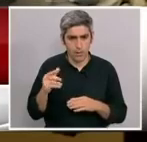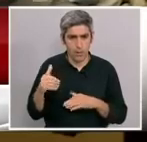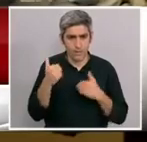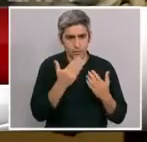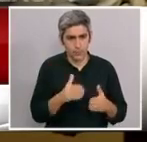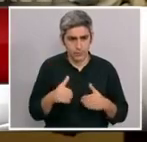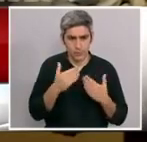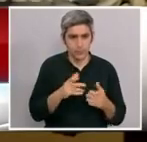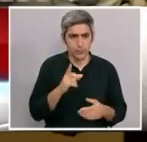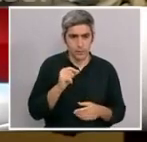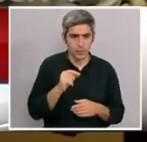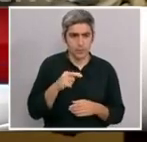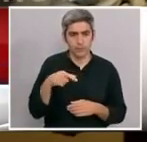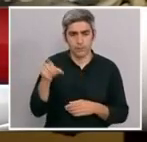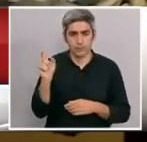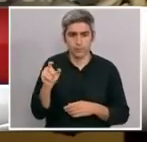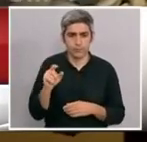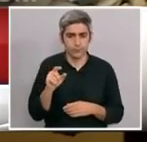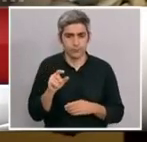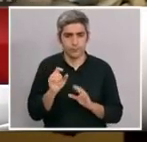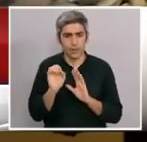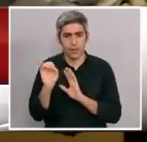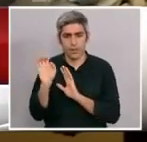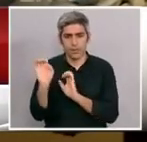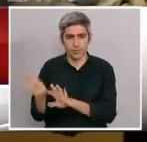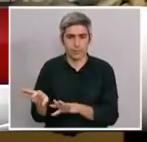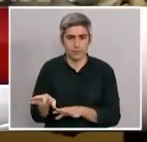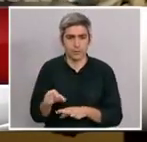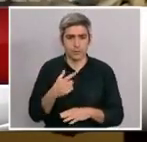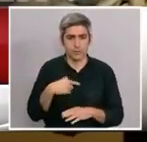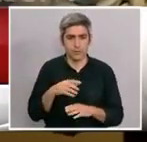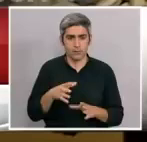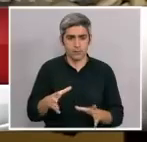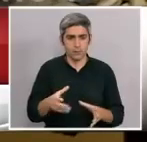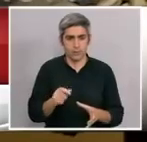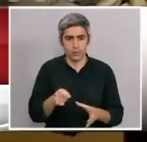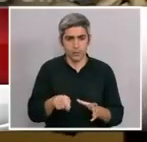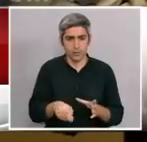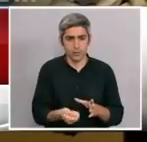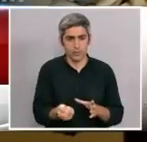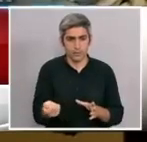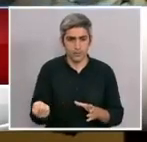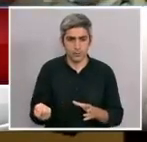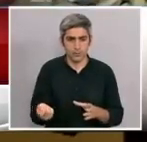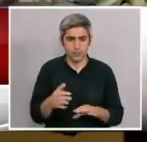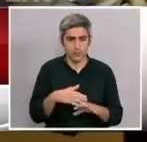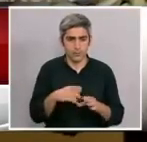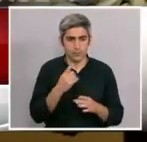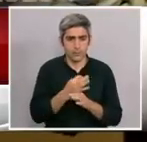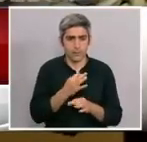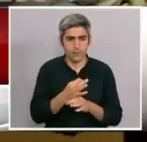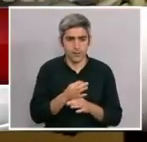ofereciam e depois iam para a despensa. Quando a gente agarrava a chave da despensa, fazíamos uma